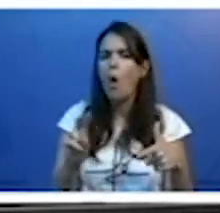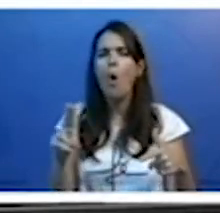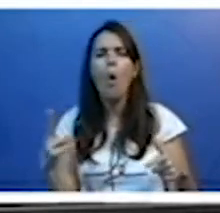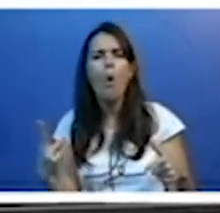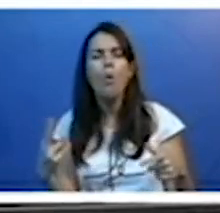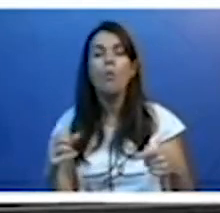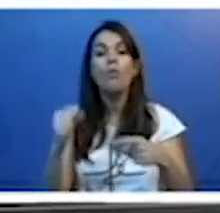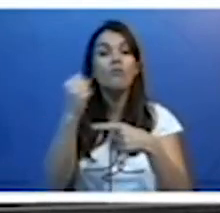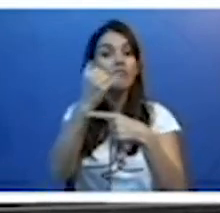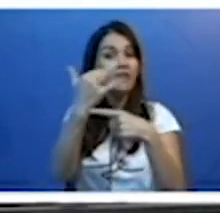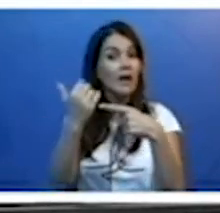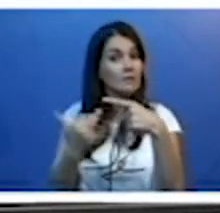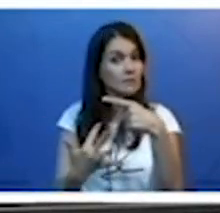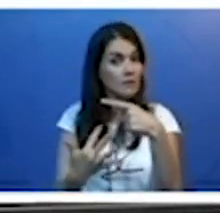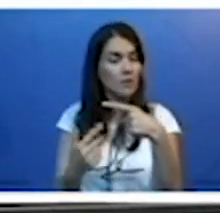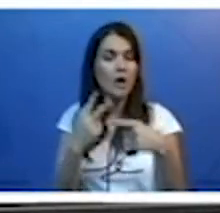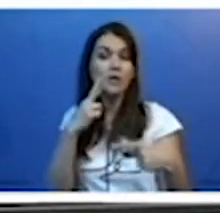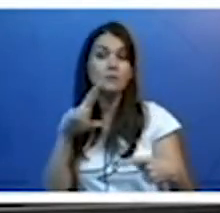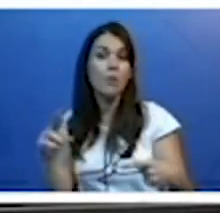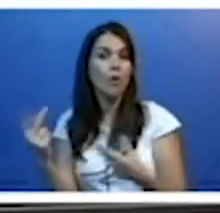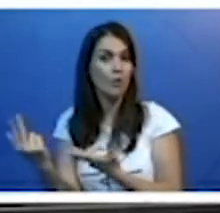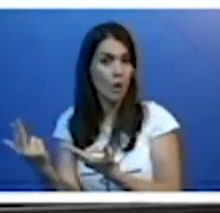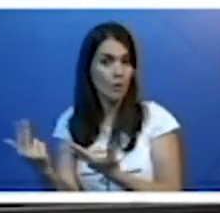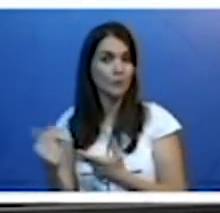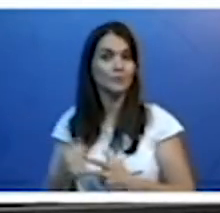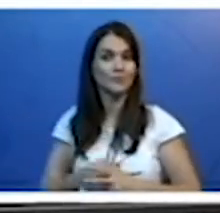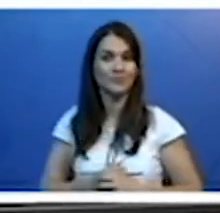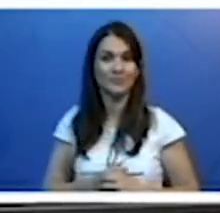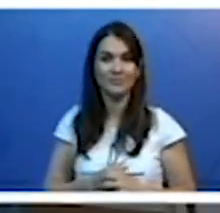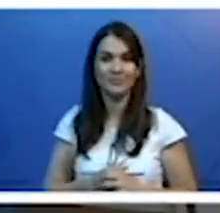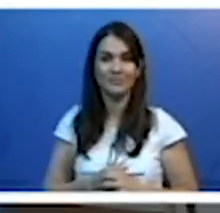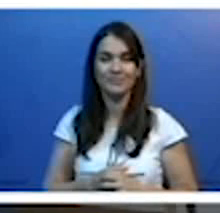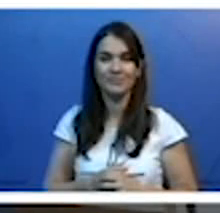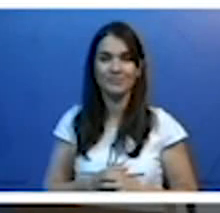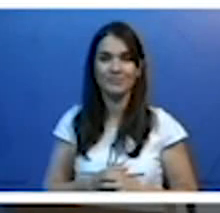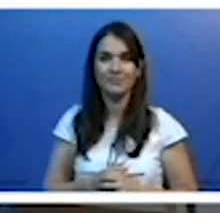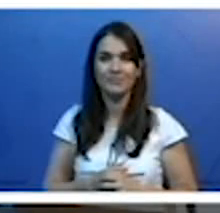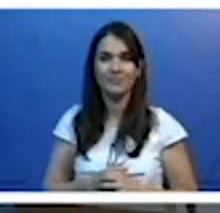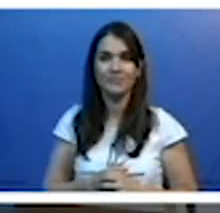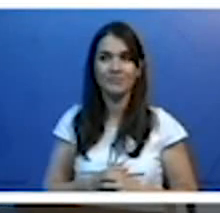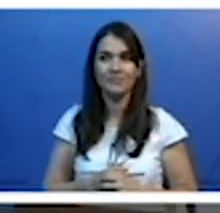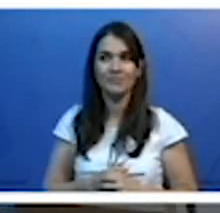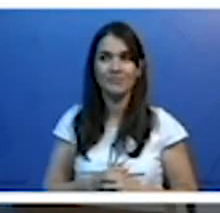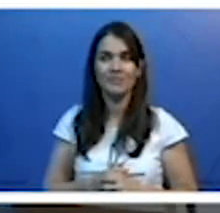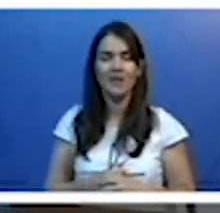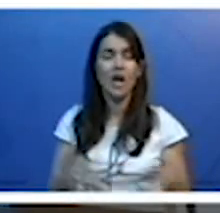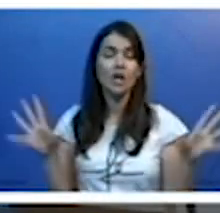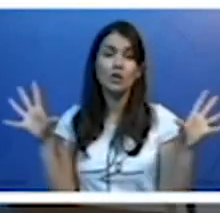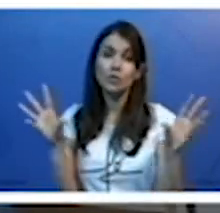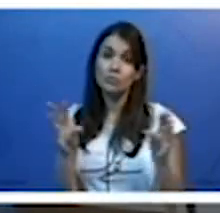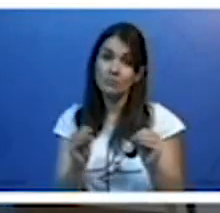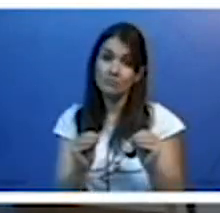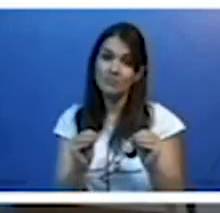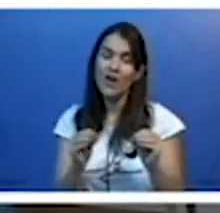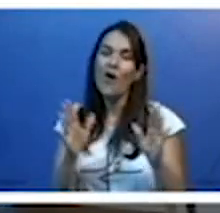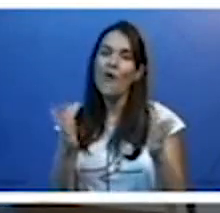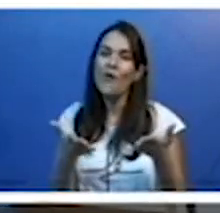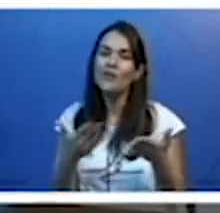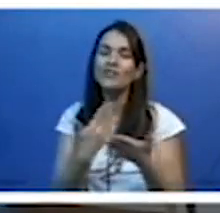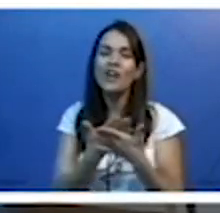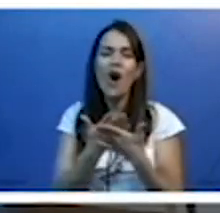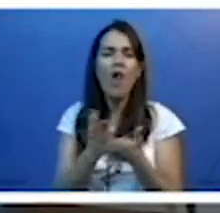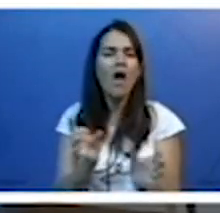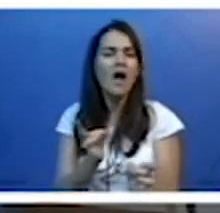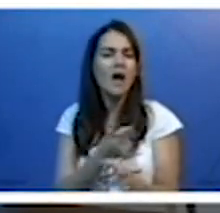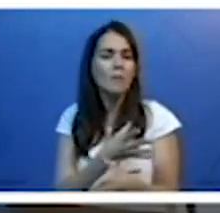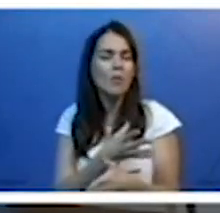frações que dão o mesmo resultado. Bom, pessoal, resumindo, essa é a nossa aula de hoje. Espero que vocês tenham entendido. Não